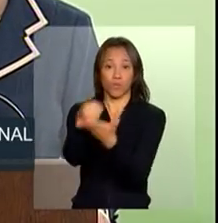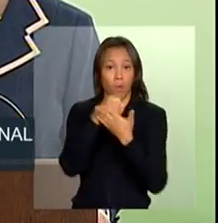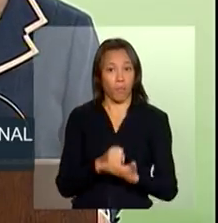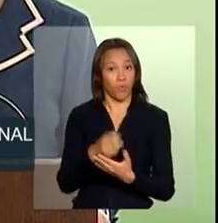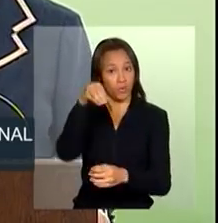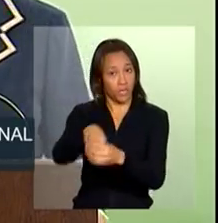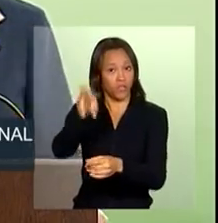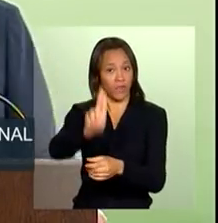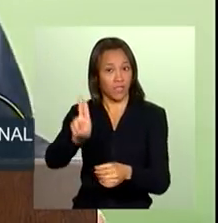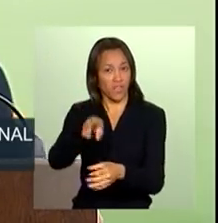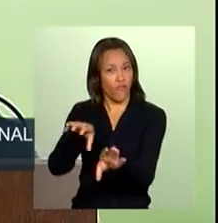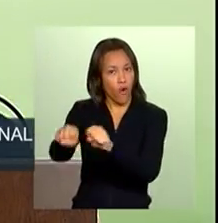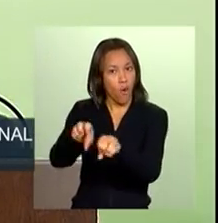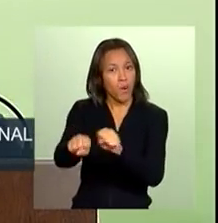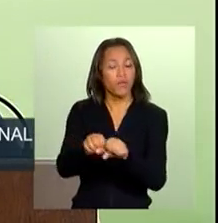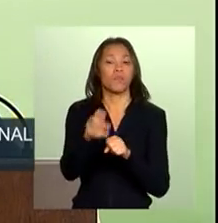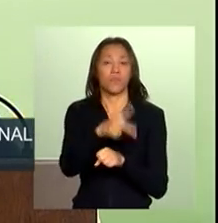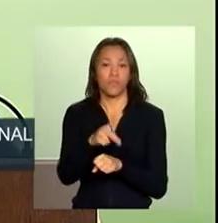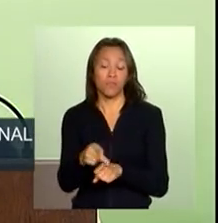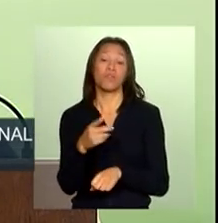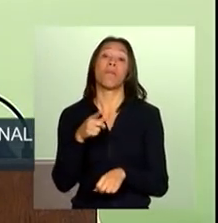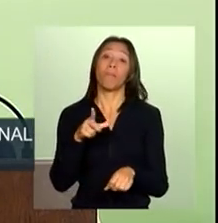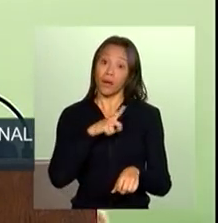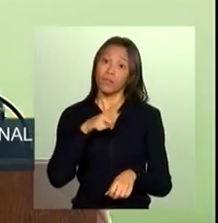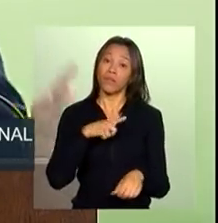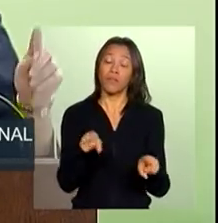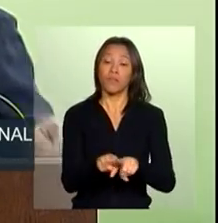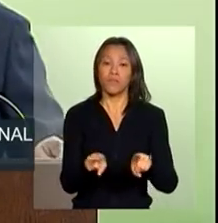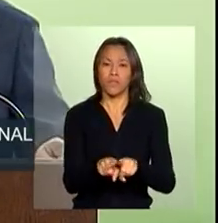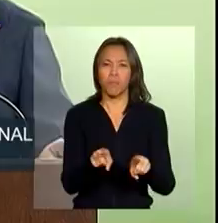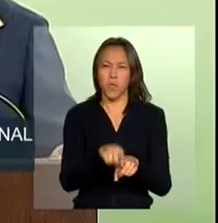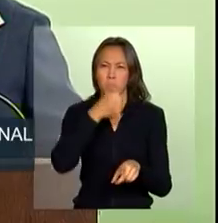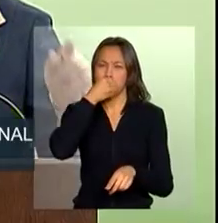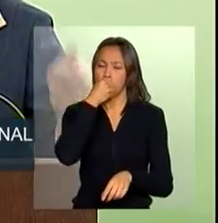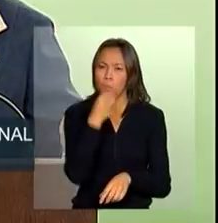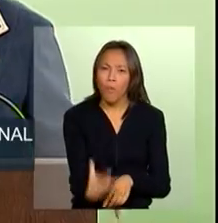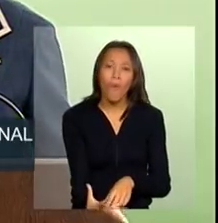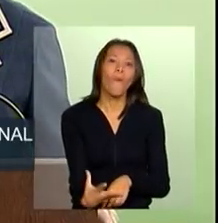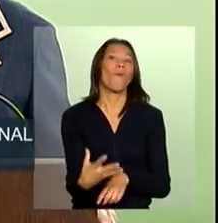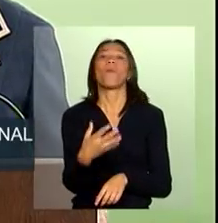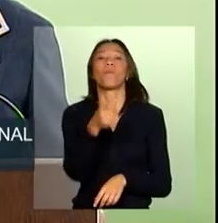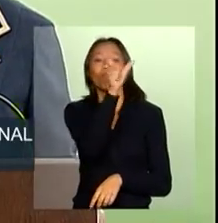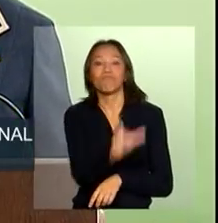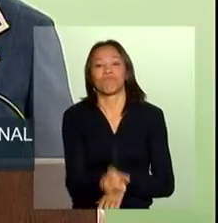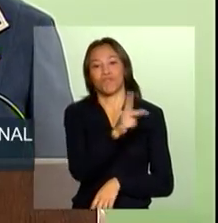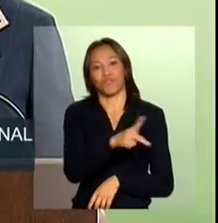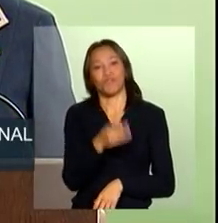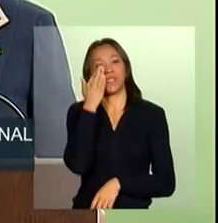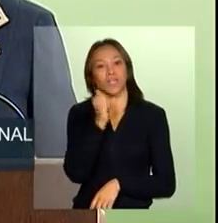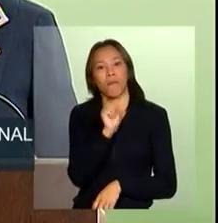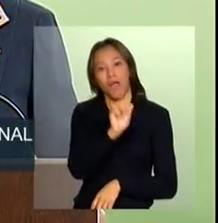formando professores para termos também um bom alfabetizador.